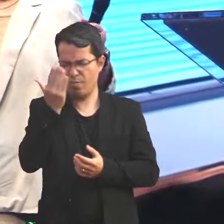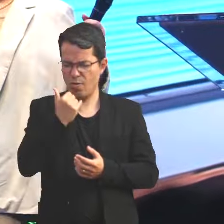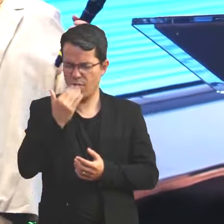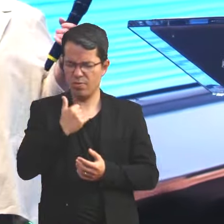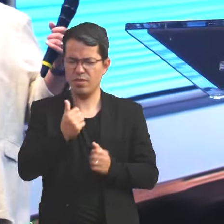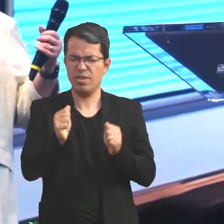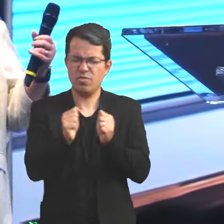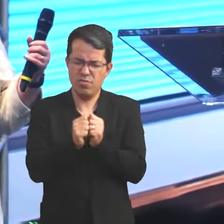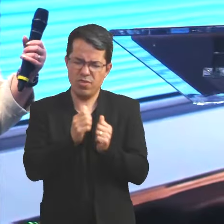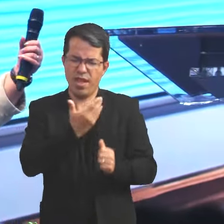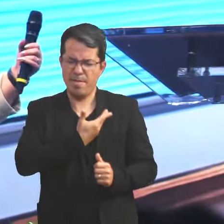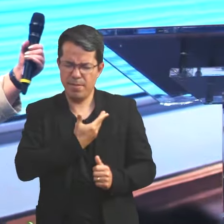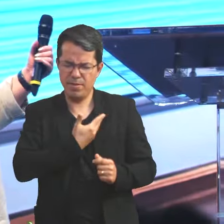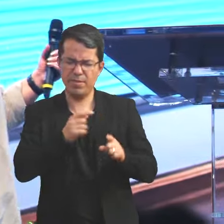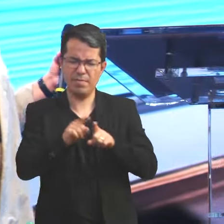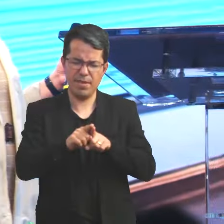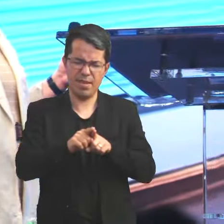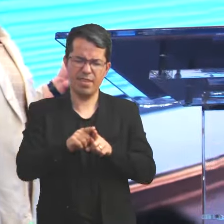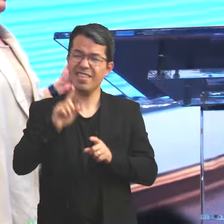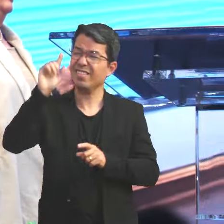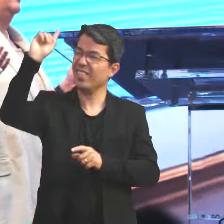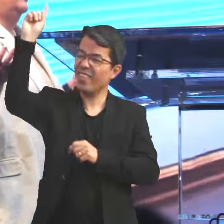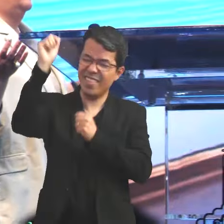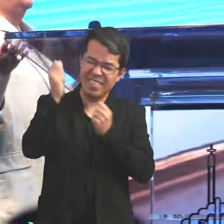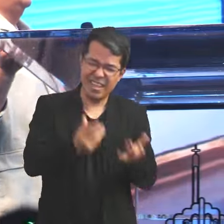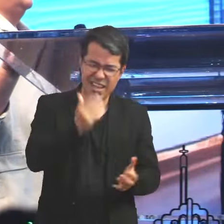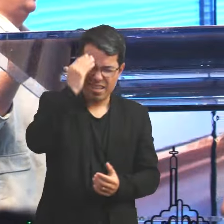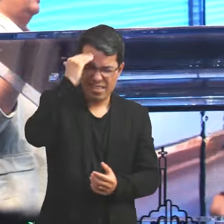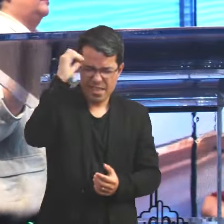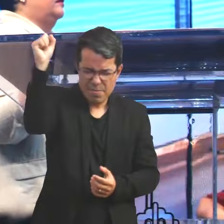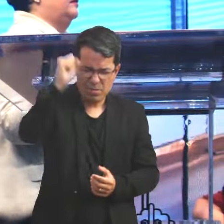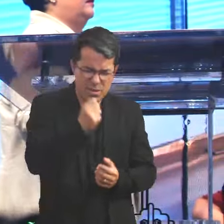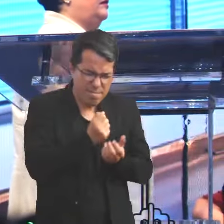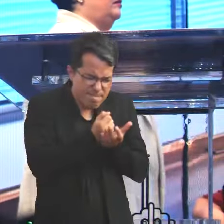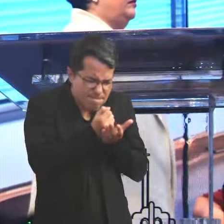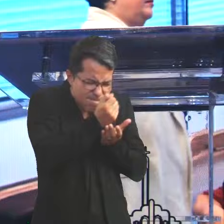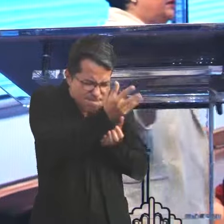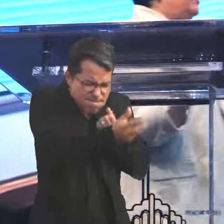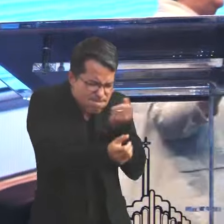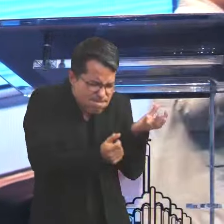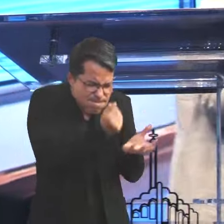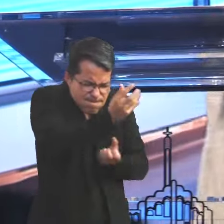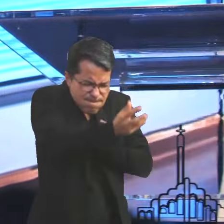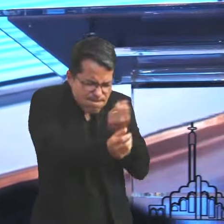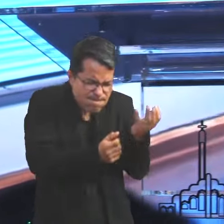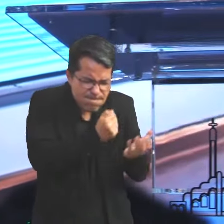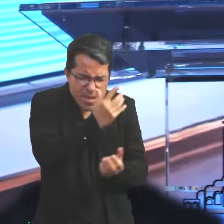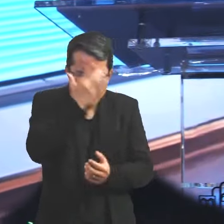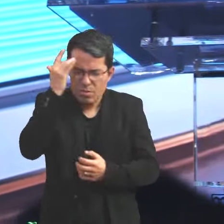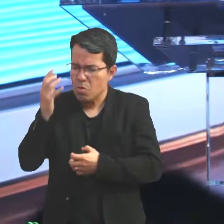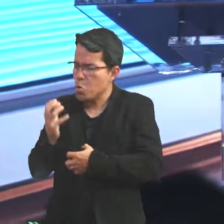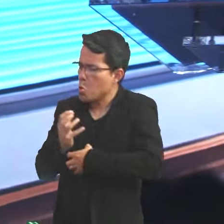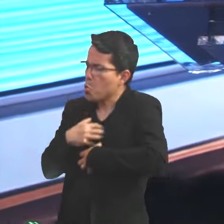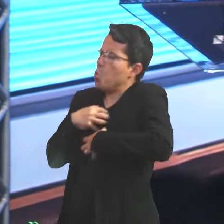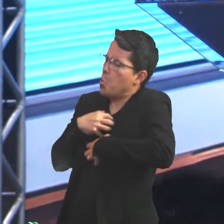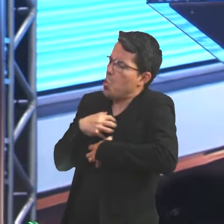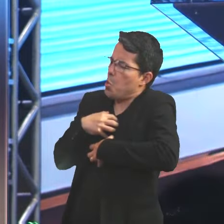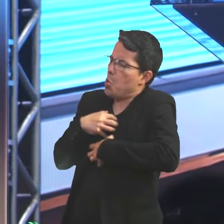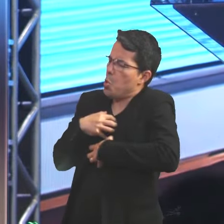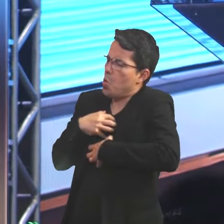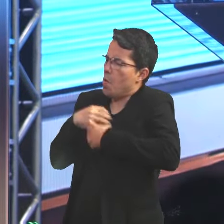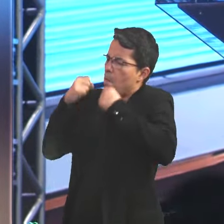discernimento lhes dê palavra de sabedoria que o senhor revele coisas aos teus filhos e que eles possam